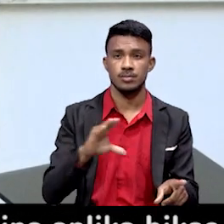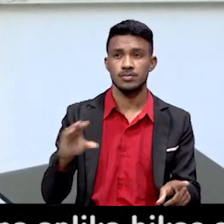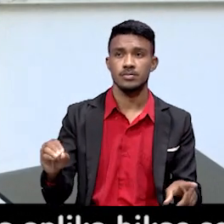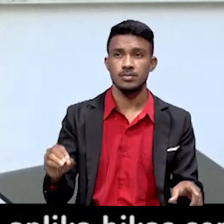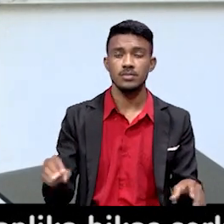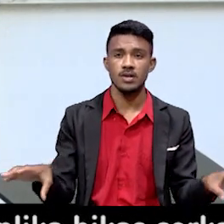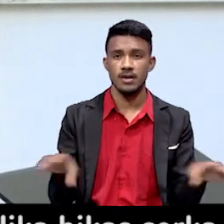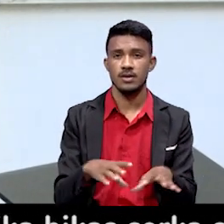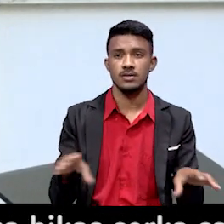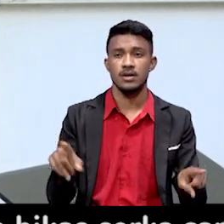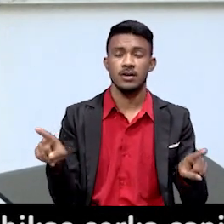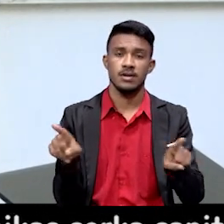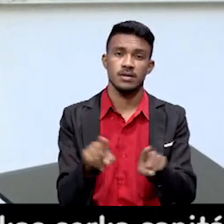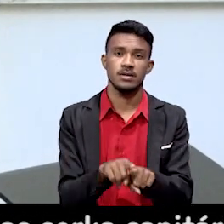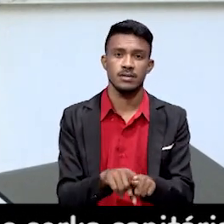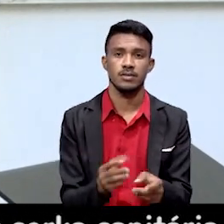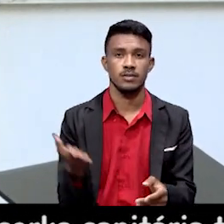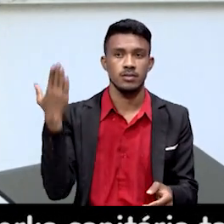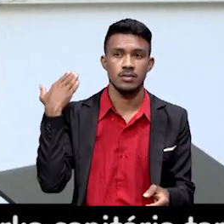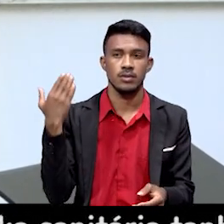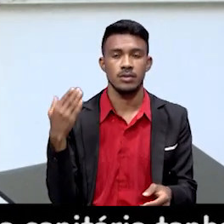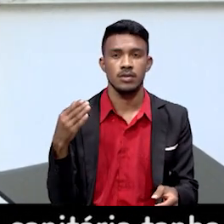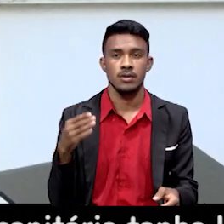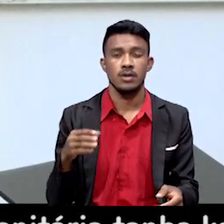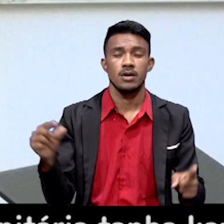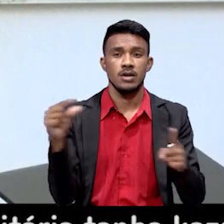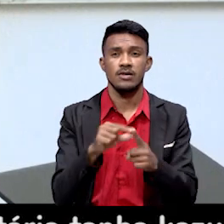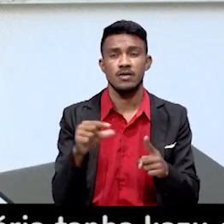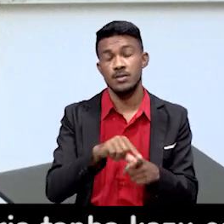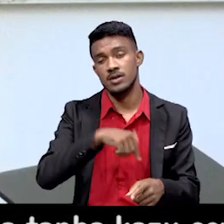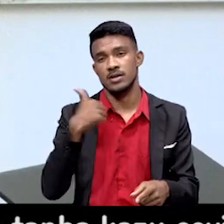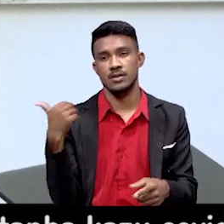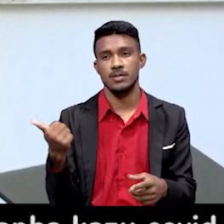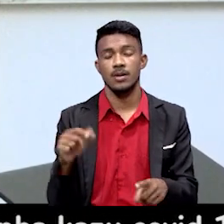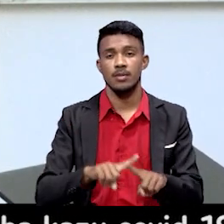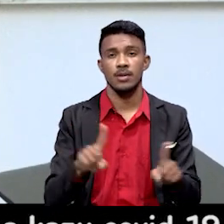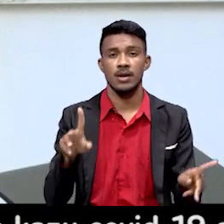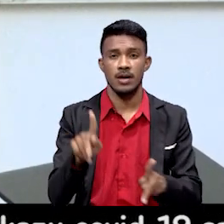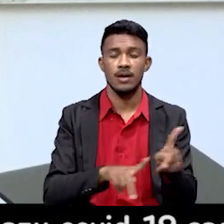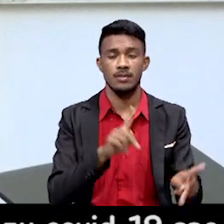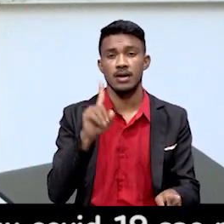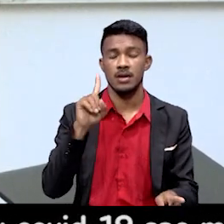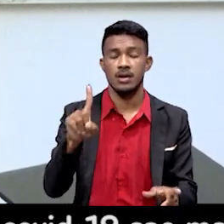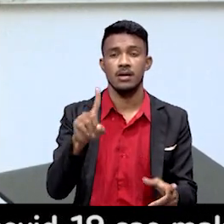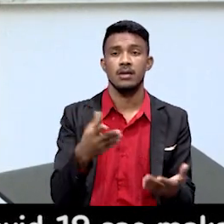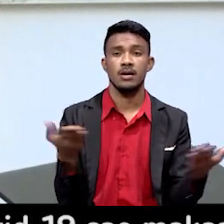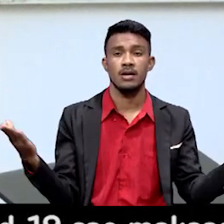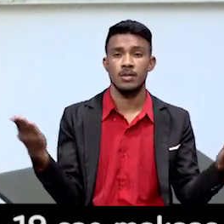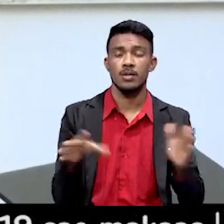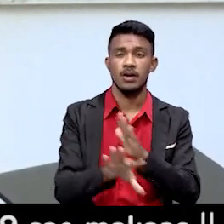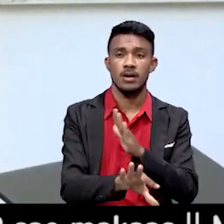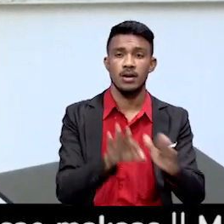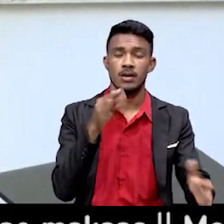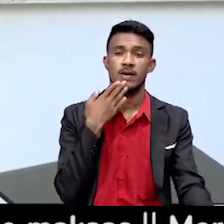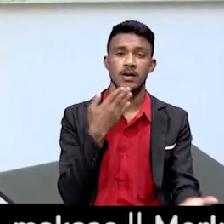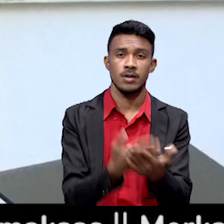titulares, es titular sira de ni terminologia ma diferencia mas é mai dan be mak ke tam beneficio ne na fatin hela es titular